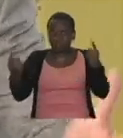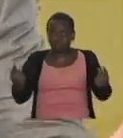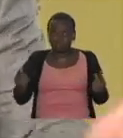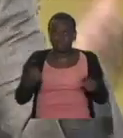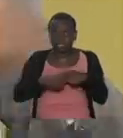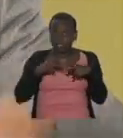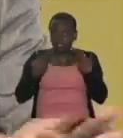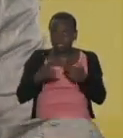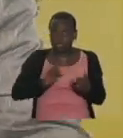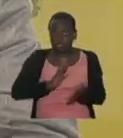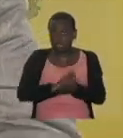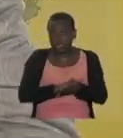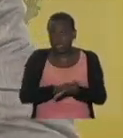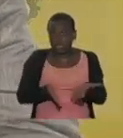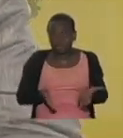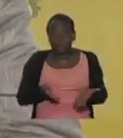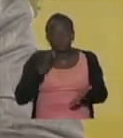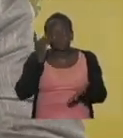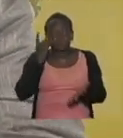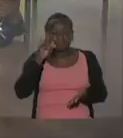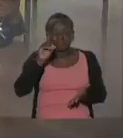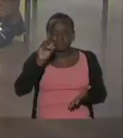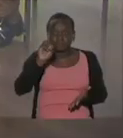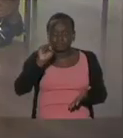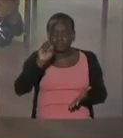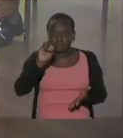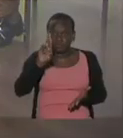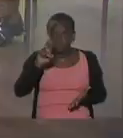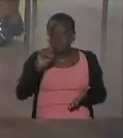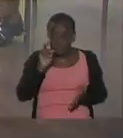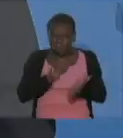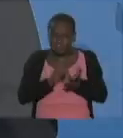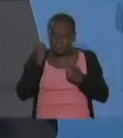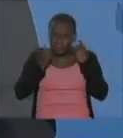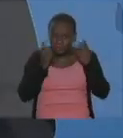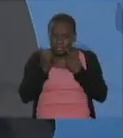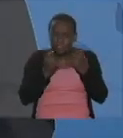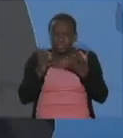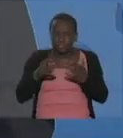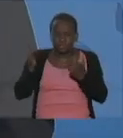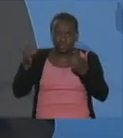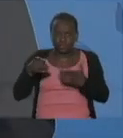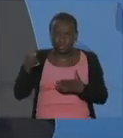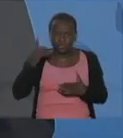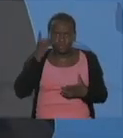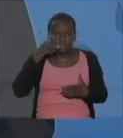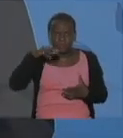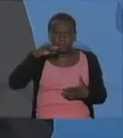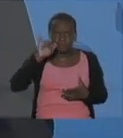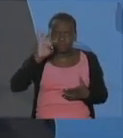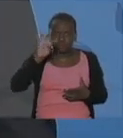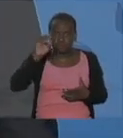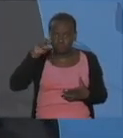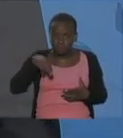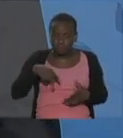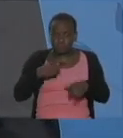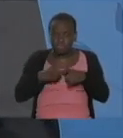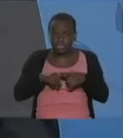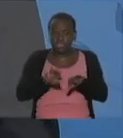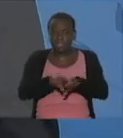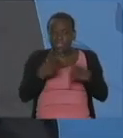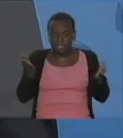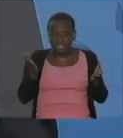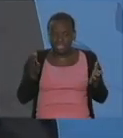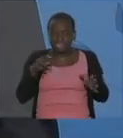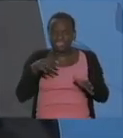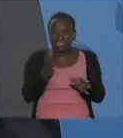audiência pública nós não obtivemos resposta Deputado Osório é realmente preocupante esse assunto conforme colocou o deputado Milton Rangel porque depois que a porta